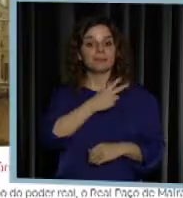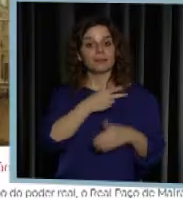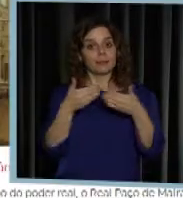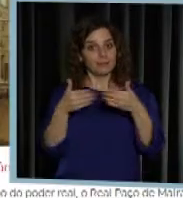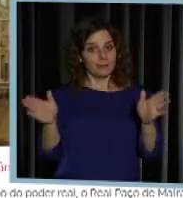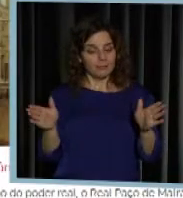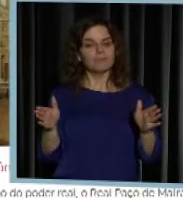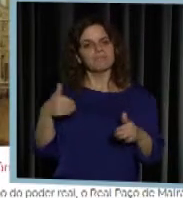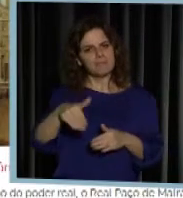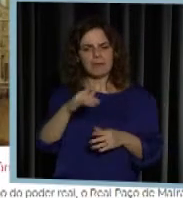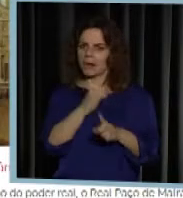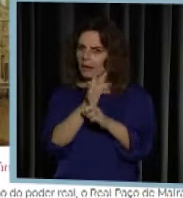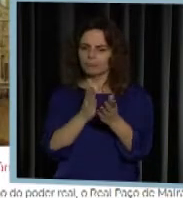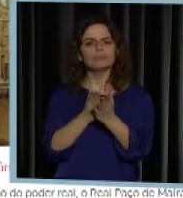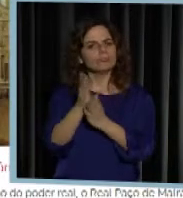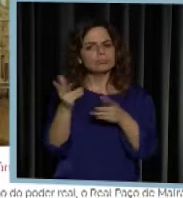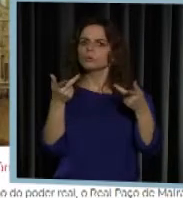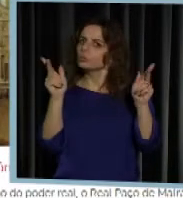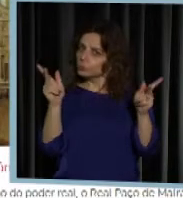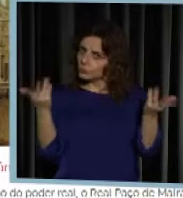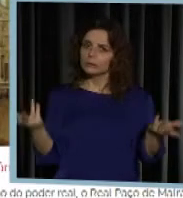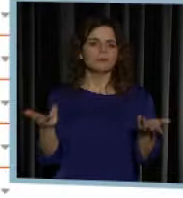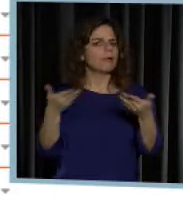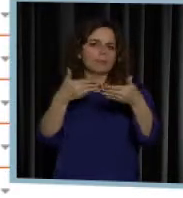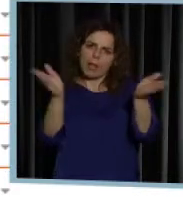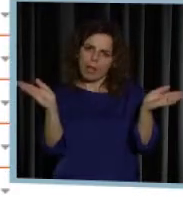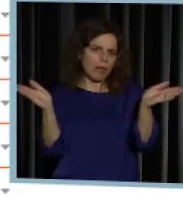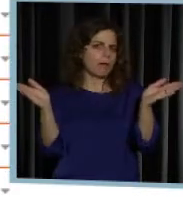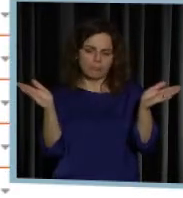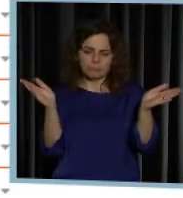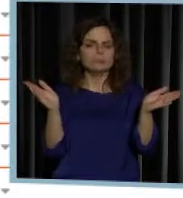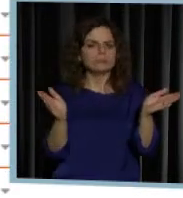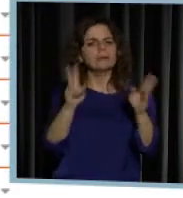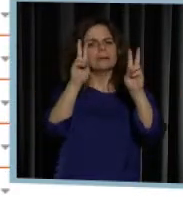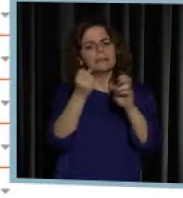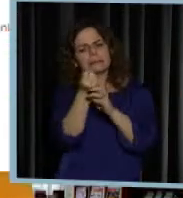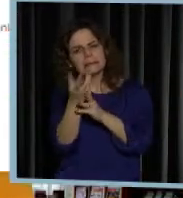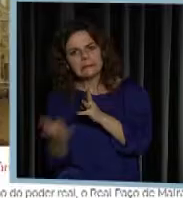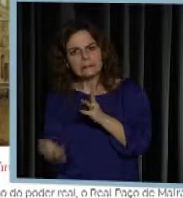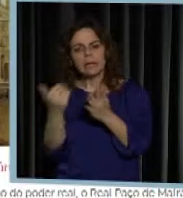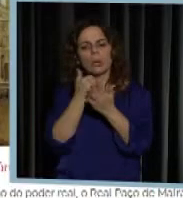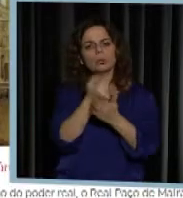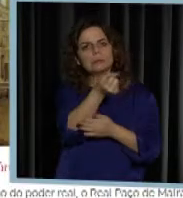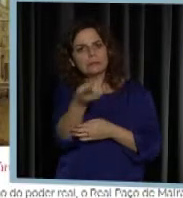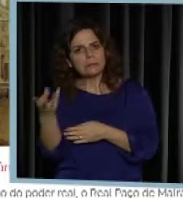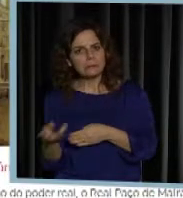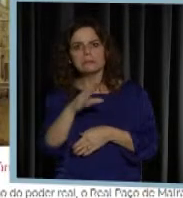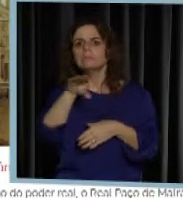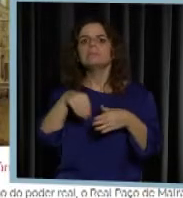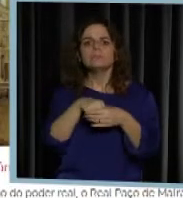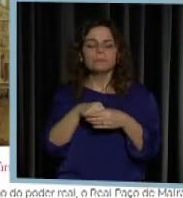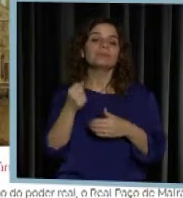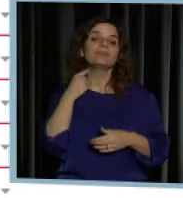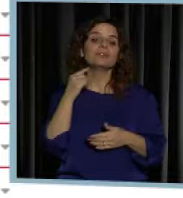A Universidade Aberta vai continuar a disponibilizar, em acesso aberto, um conjunto de temas e de recursos que se